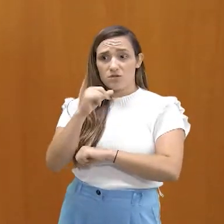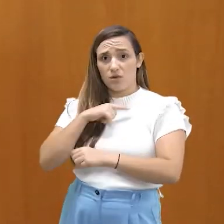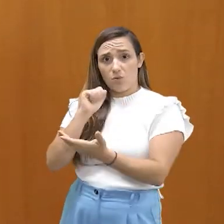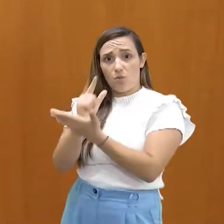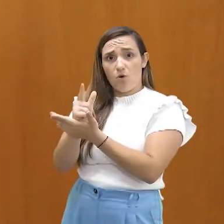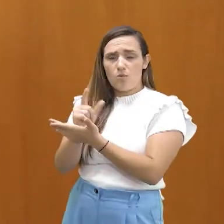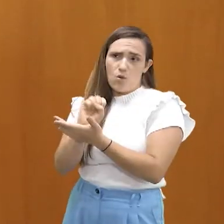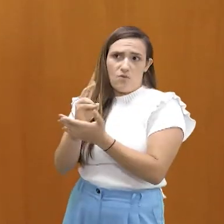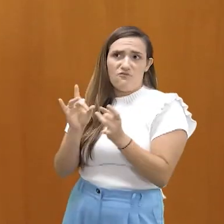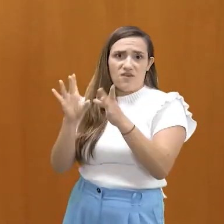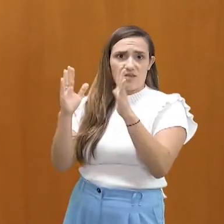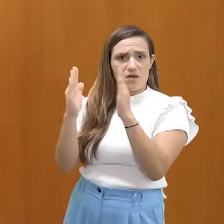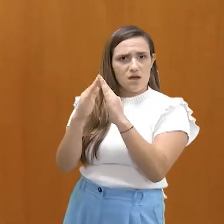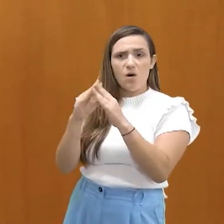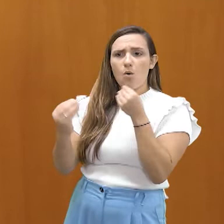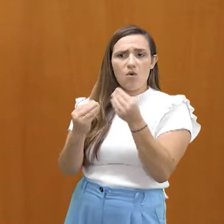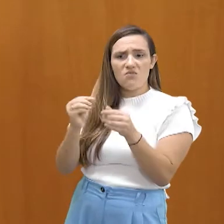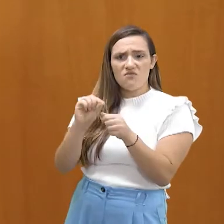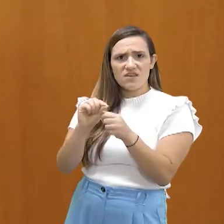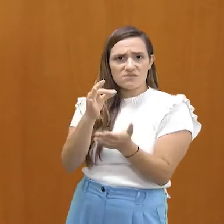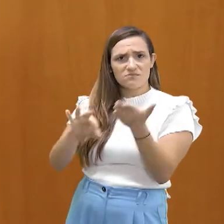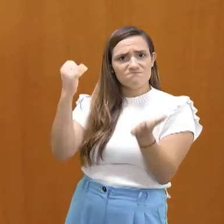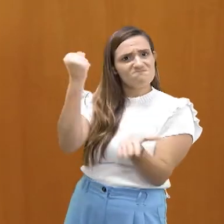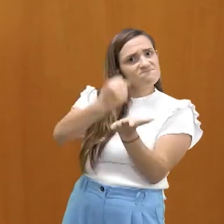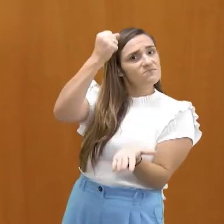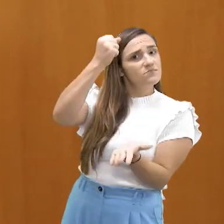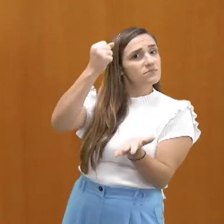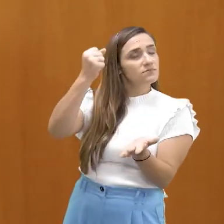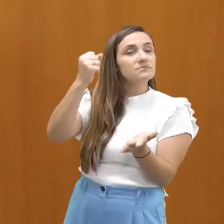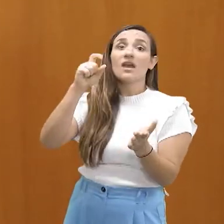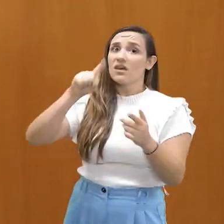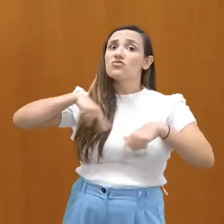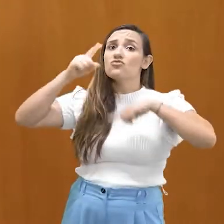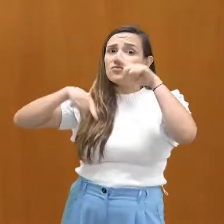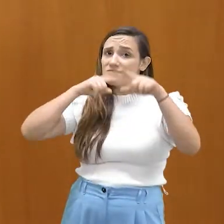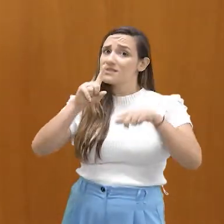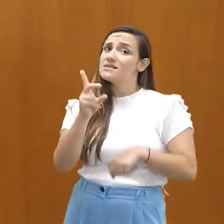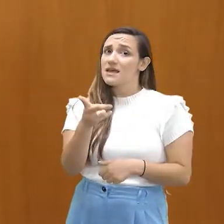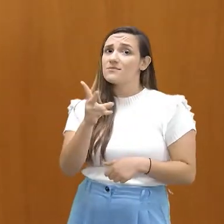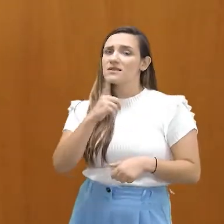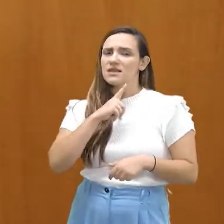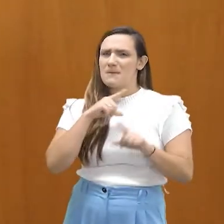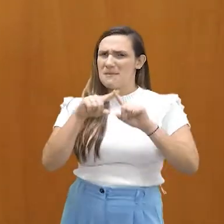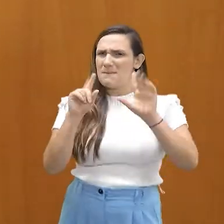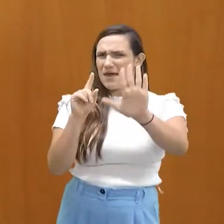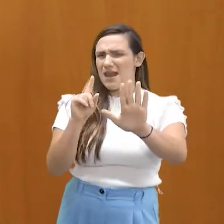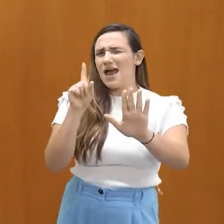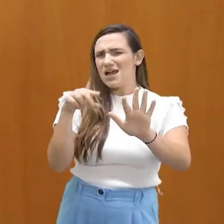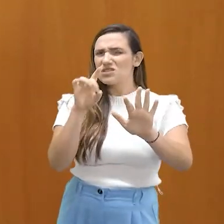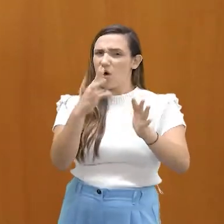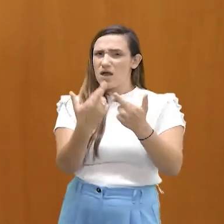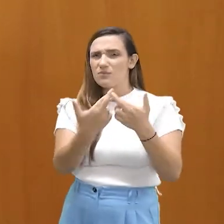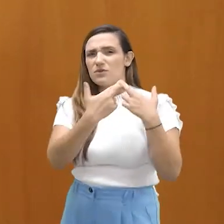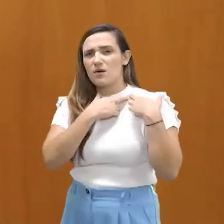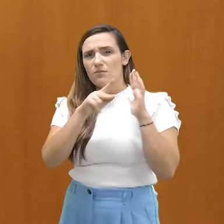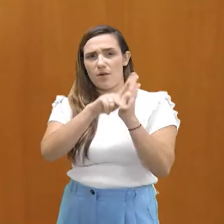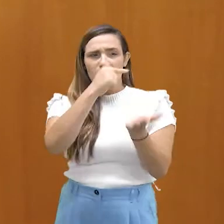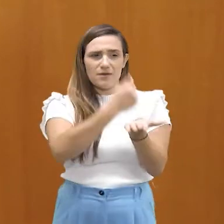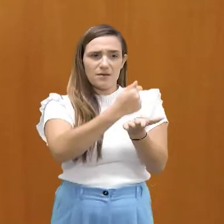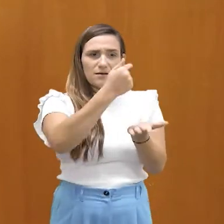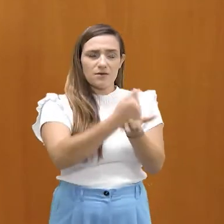minha escritura de compra e venda do imóvel? Essas são algumas dúvidas frequentes, mas não são só essas